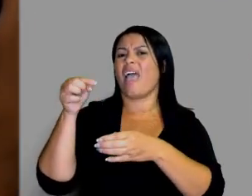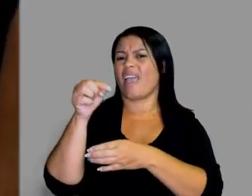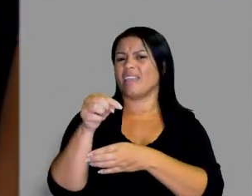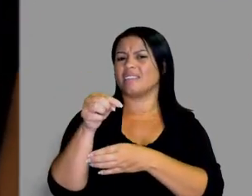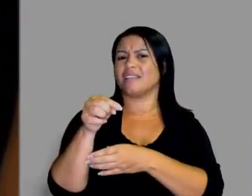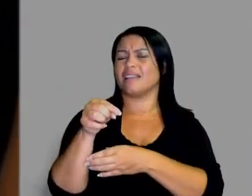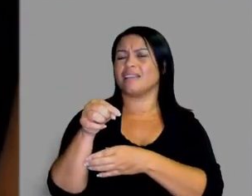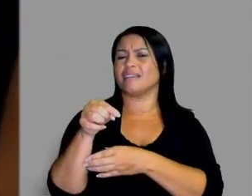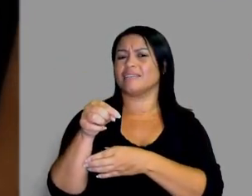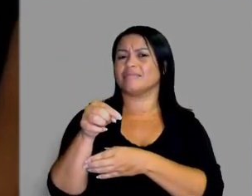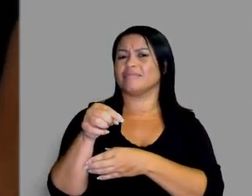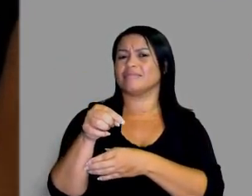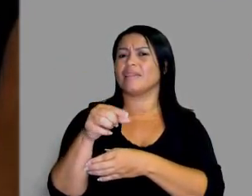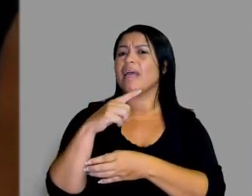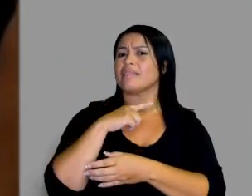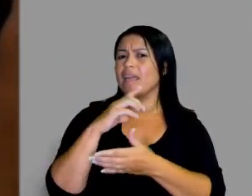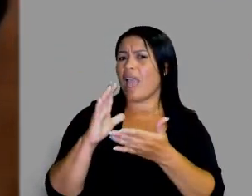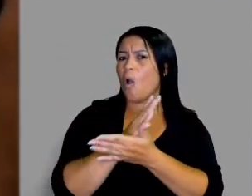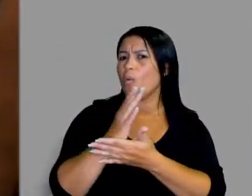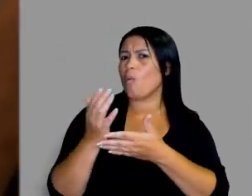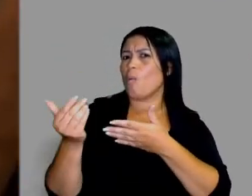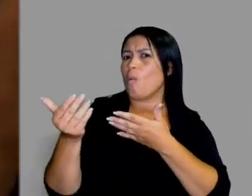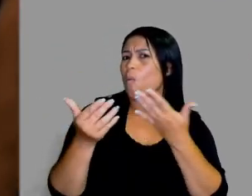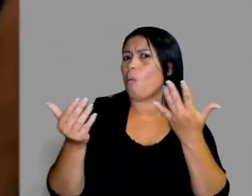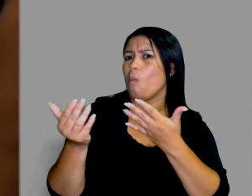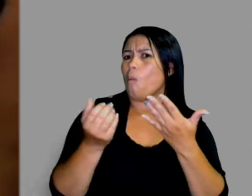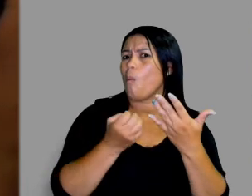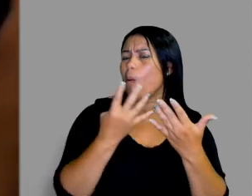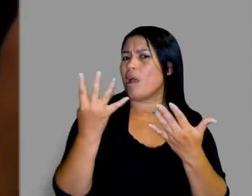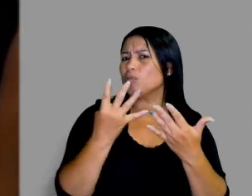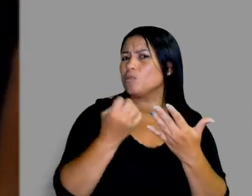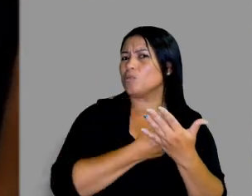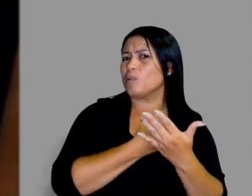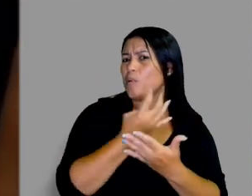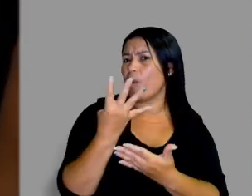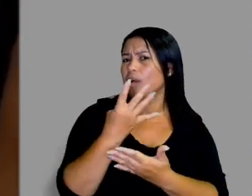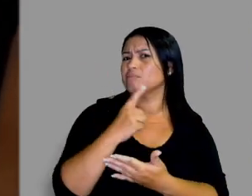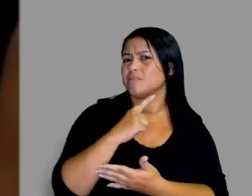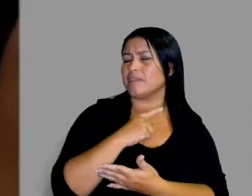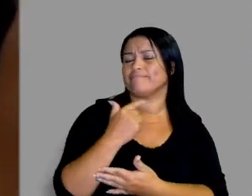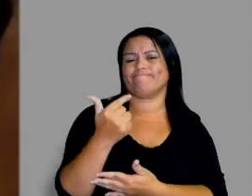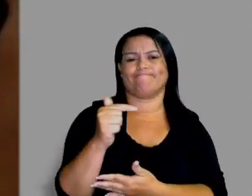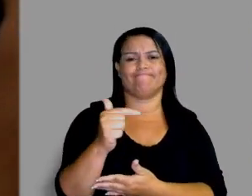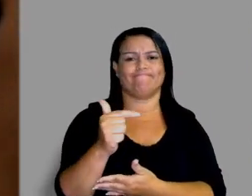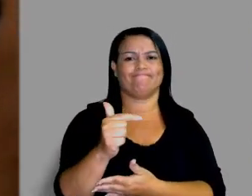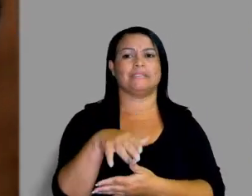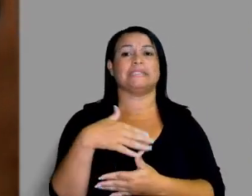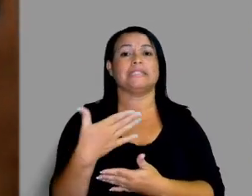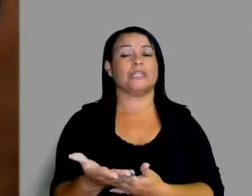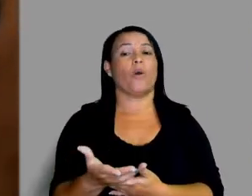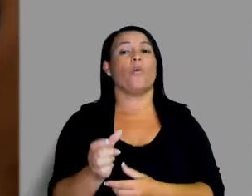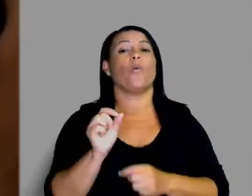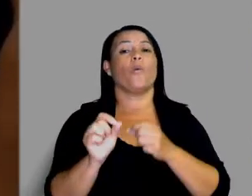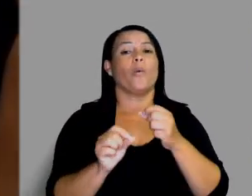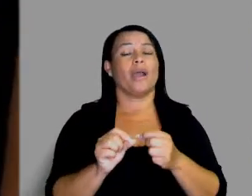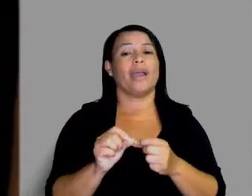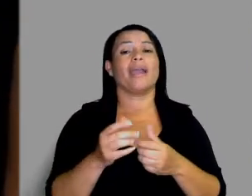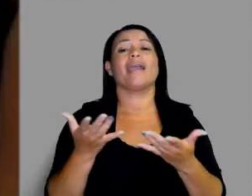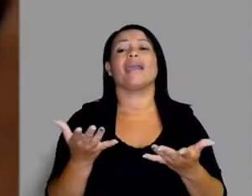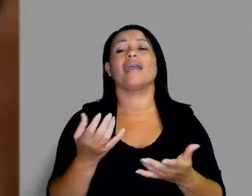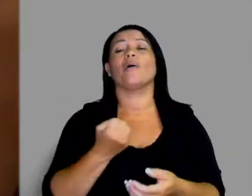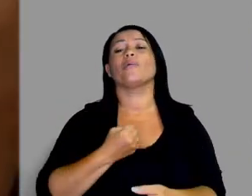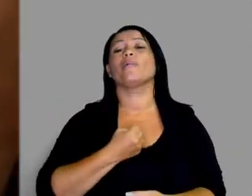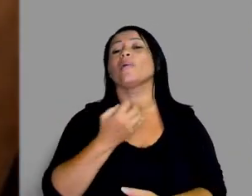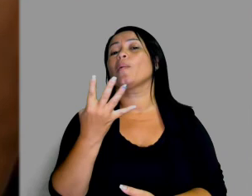esse 7? Aqui tem algum 4? Aqui tem algum 4? Não, né? Então, quem é